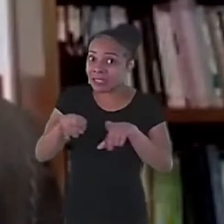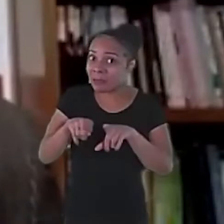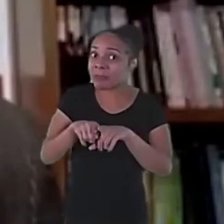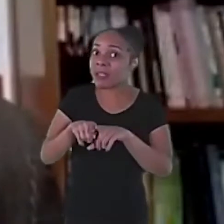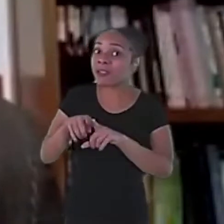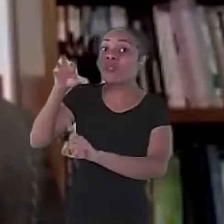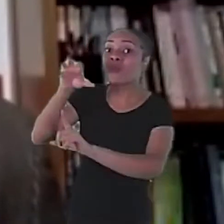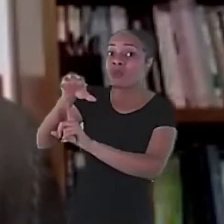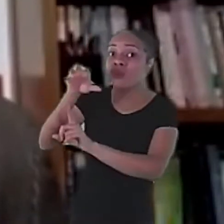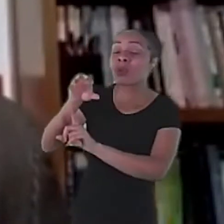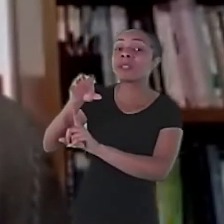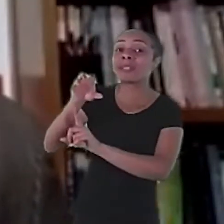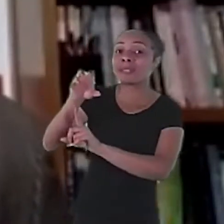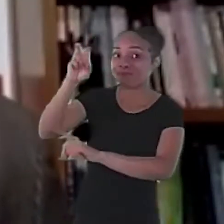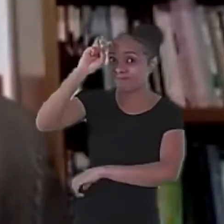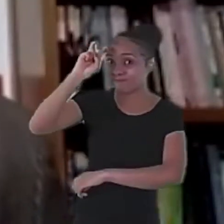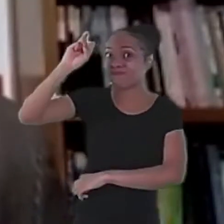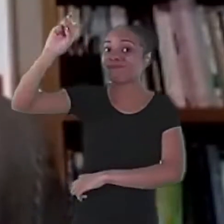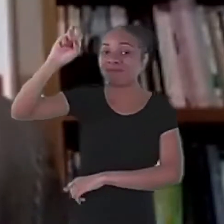Resultado,